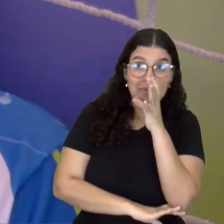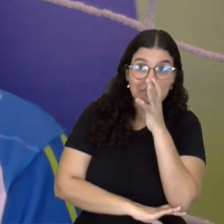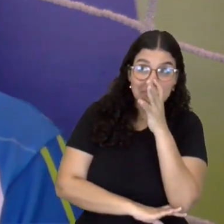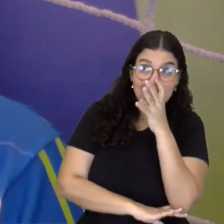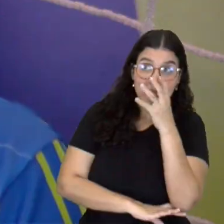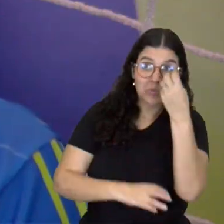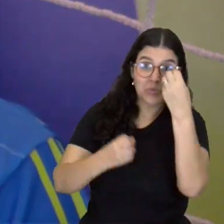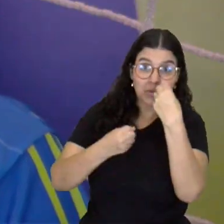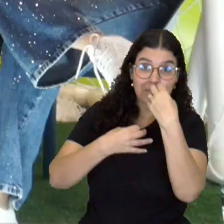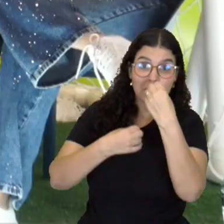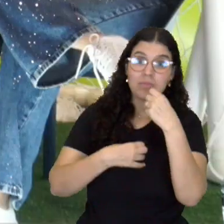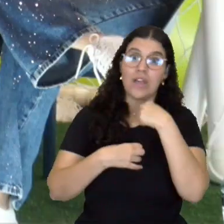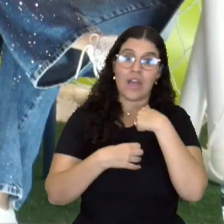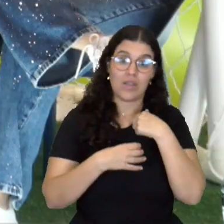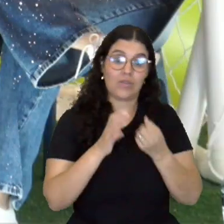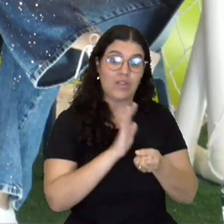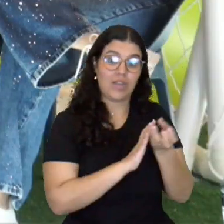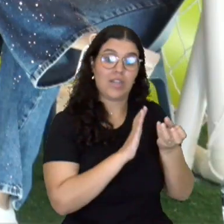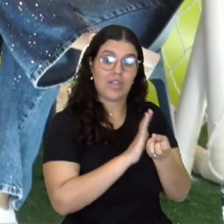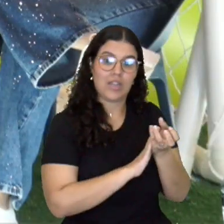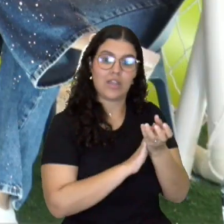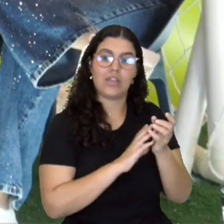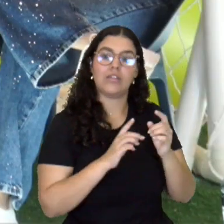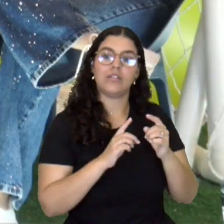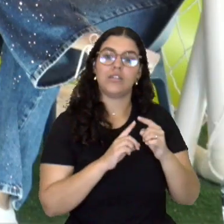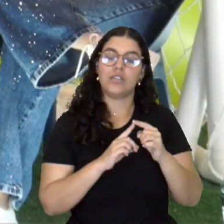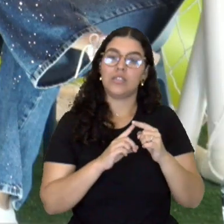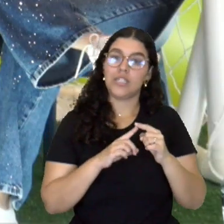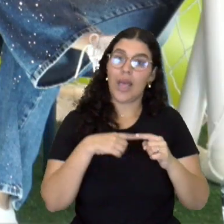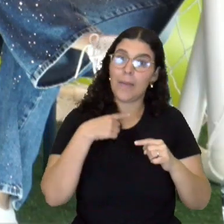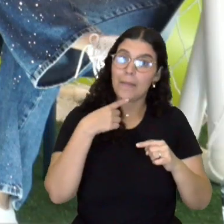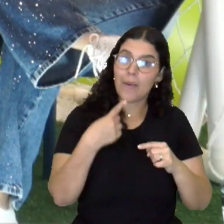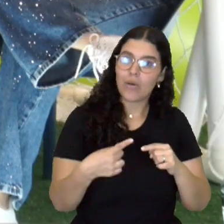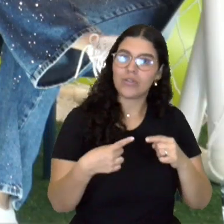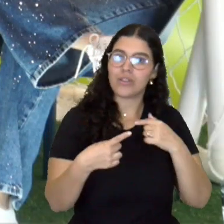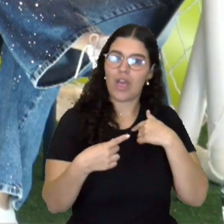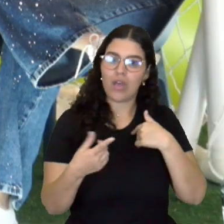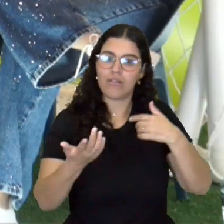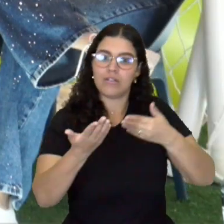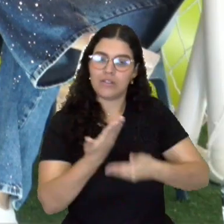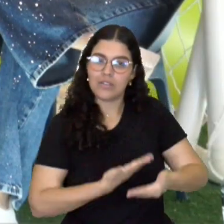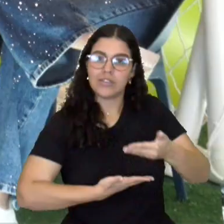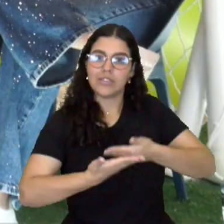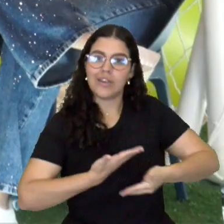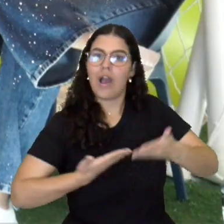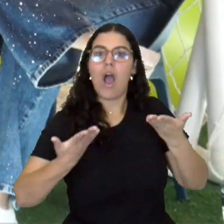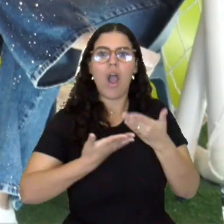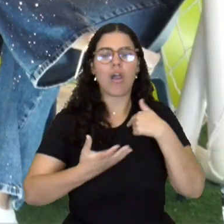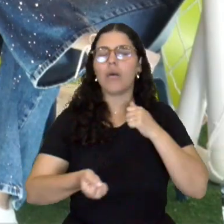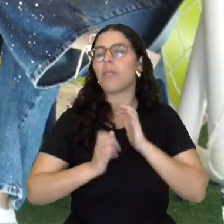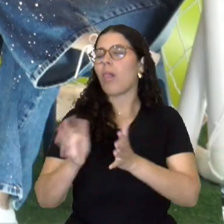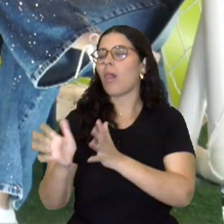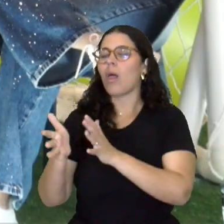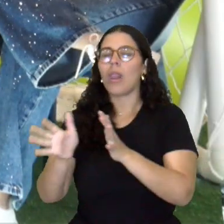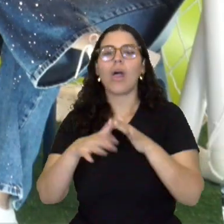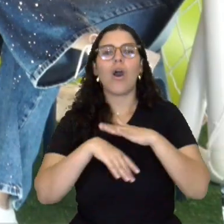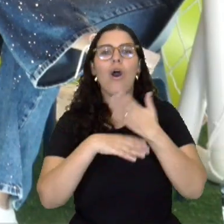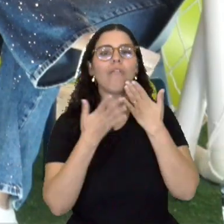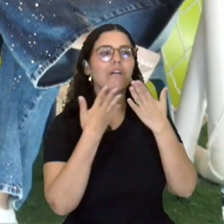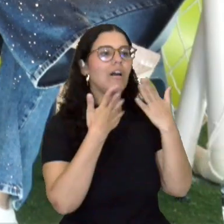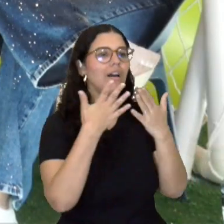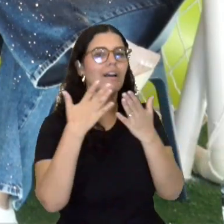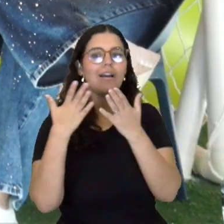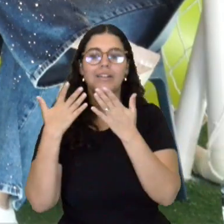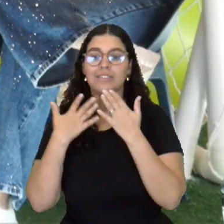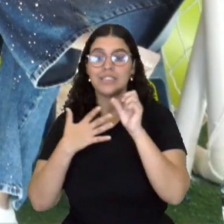não interagia. E aí depois de um tempo, eu virei o que mais se comunica. O menino que estiver no cantinho, eu vou no